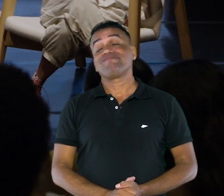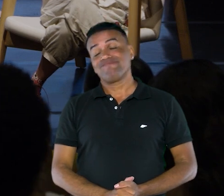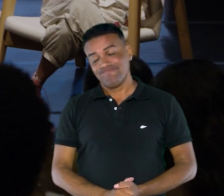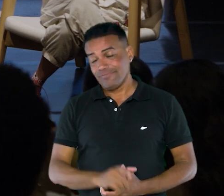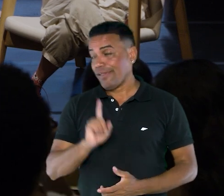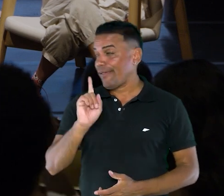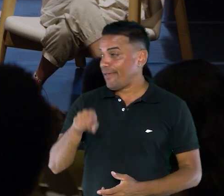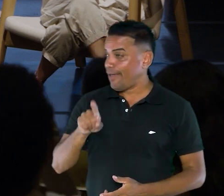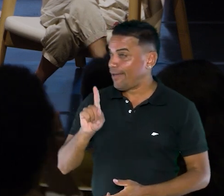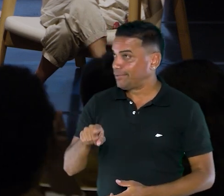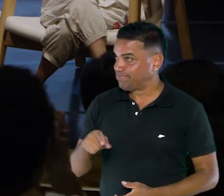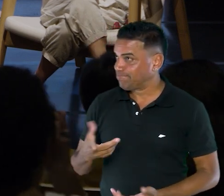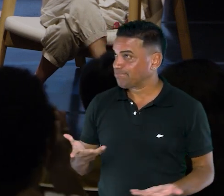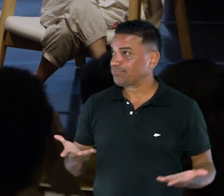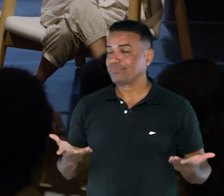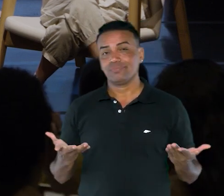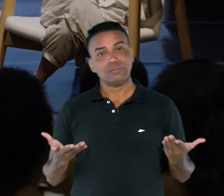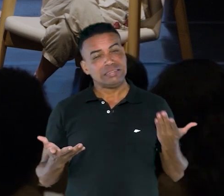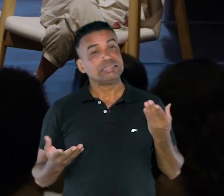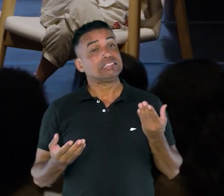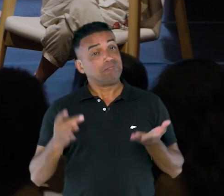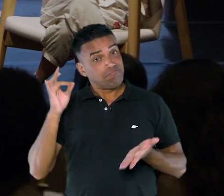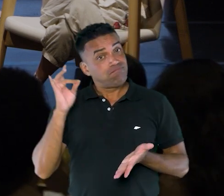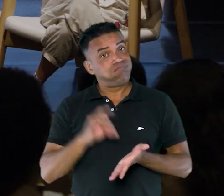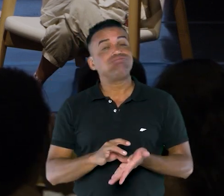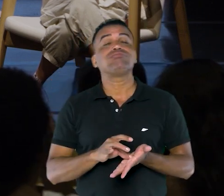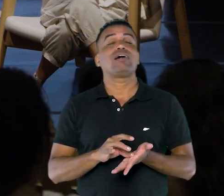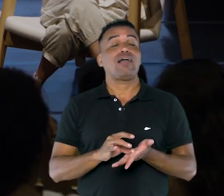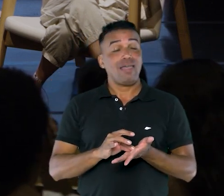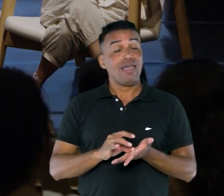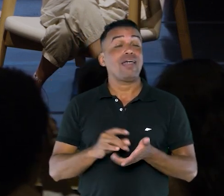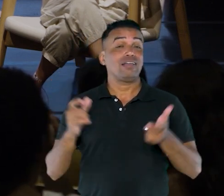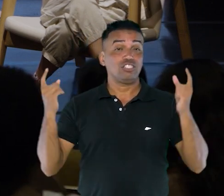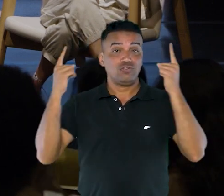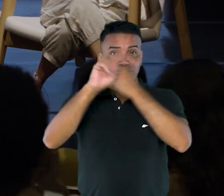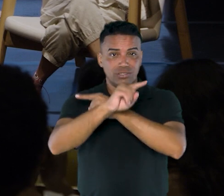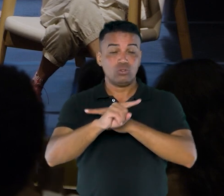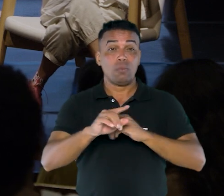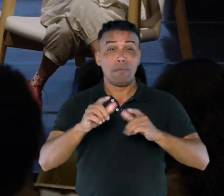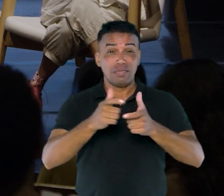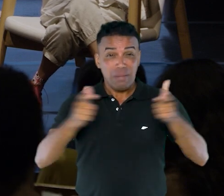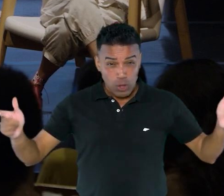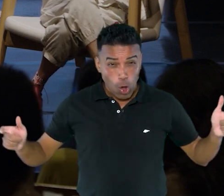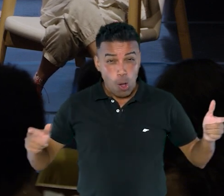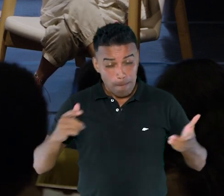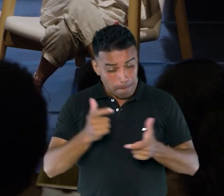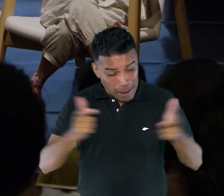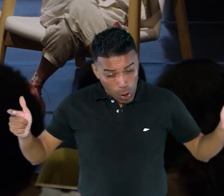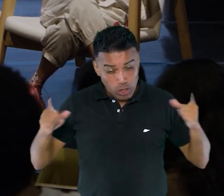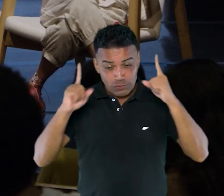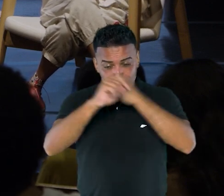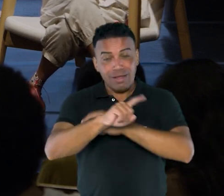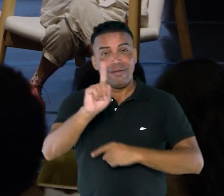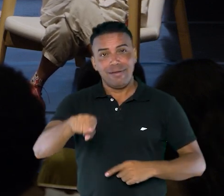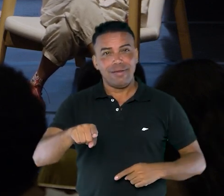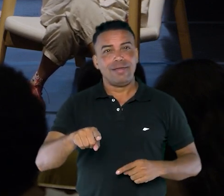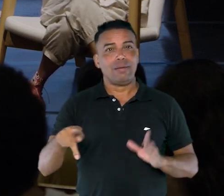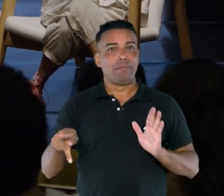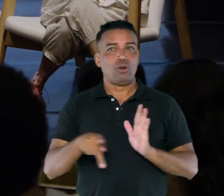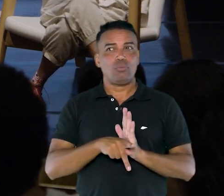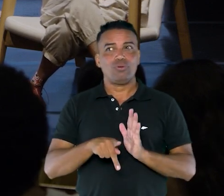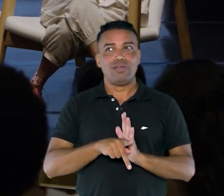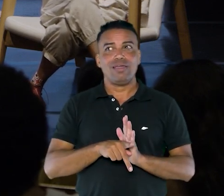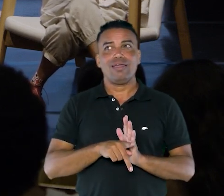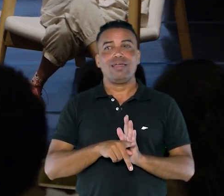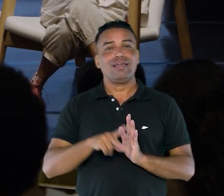Graziela, eu acho que essa de fato muito complicado, mas é mais complicado ainda agora. E isso tem a ver até com essa história